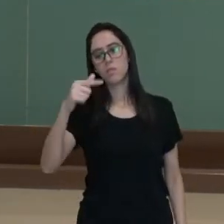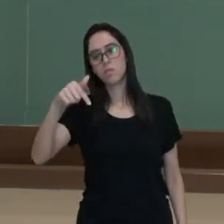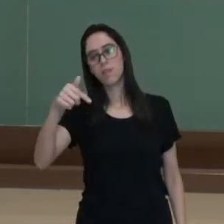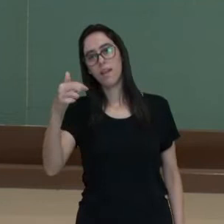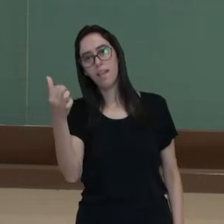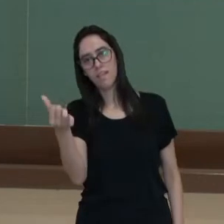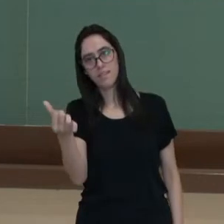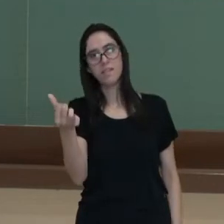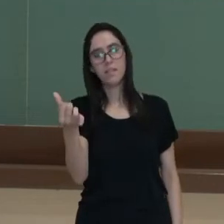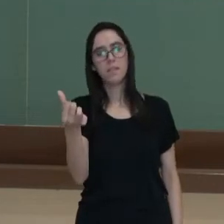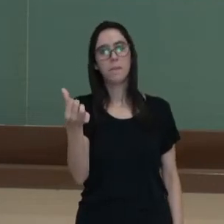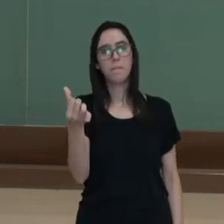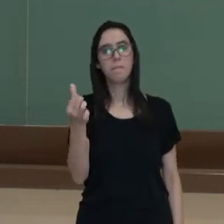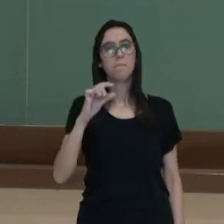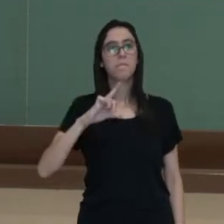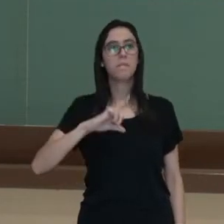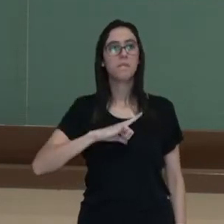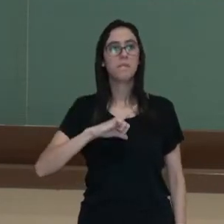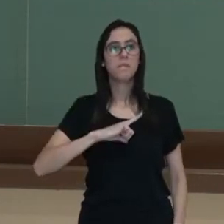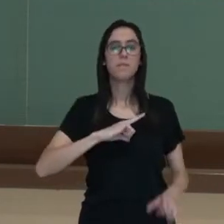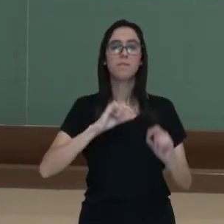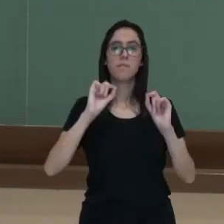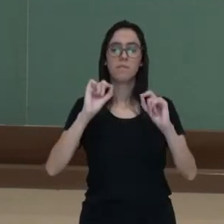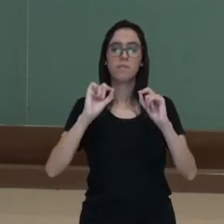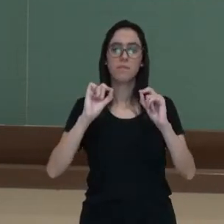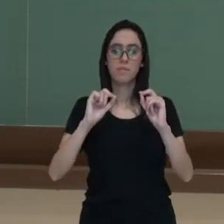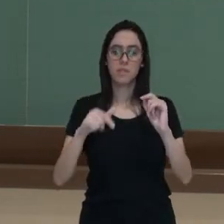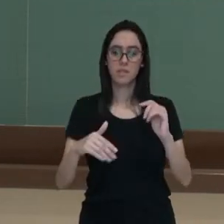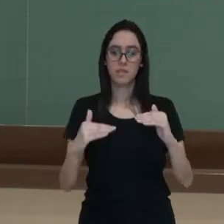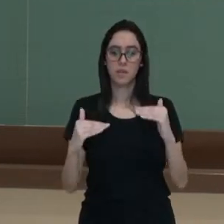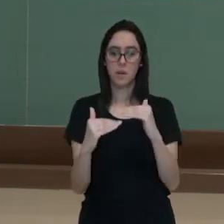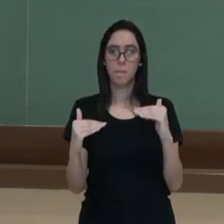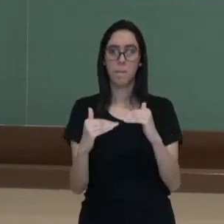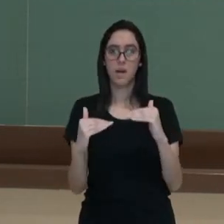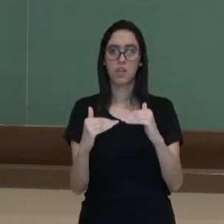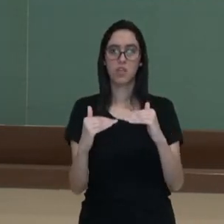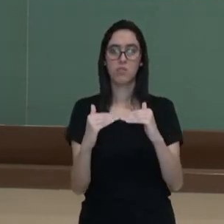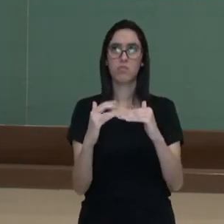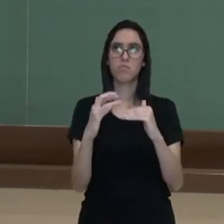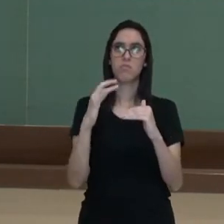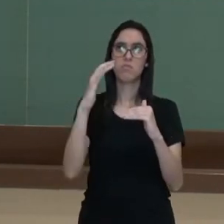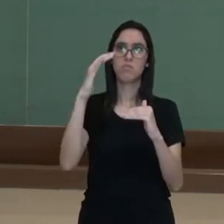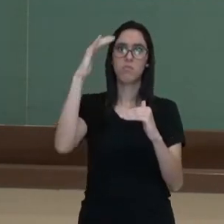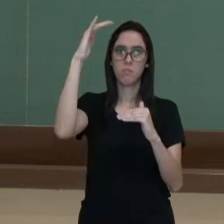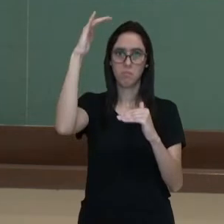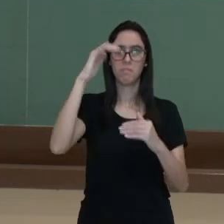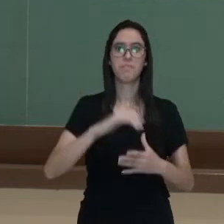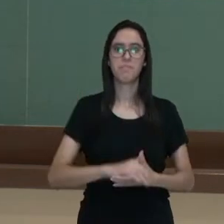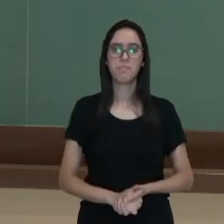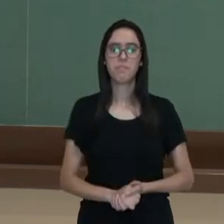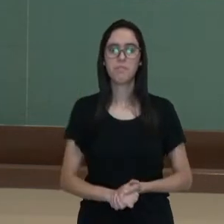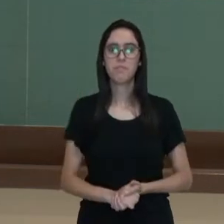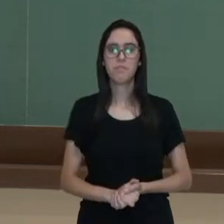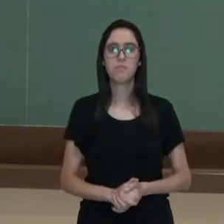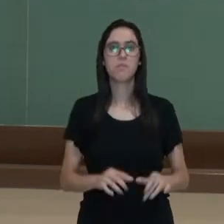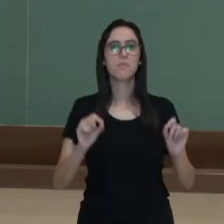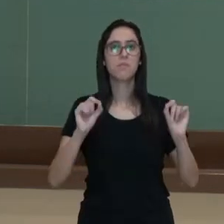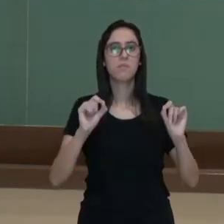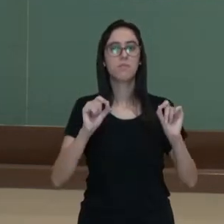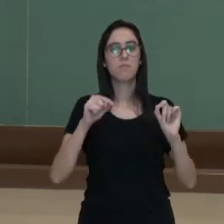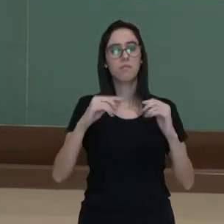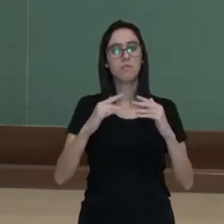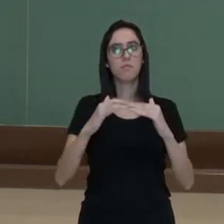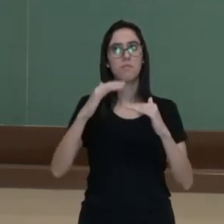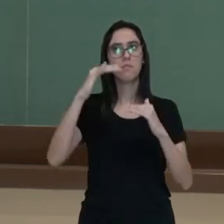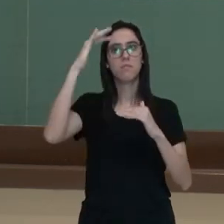ó. Uma se aproximou por baixo e a outra se aproximou ultrapassando um pouquinho o valor. Essa aqui ficando mais